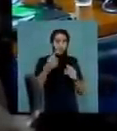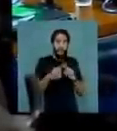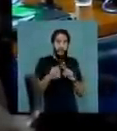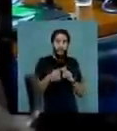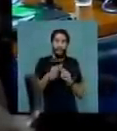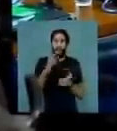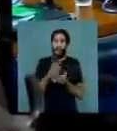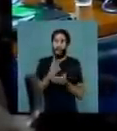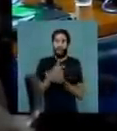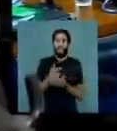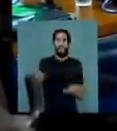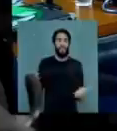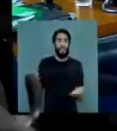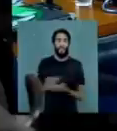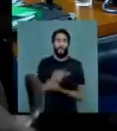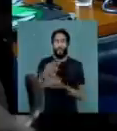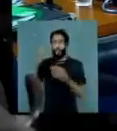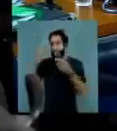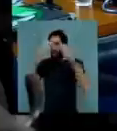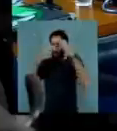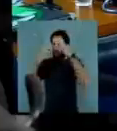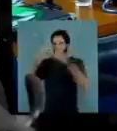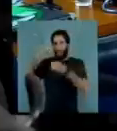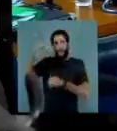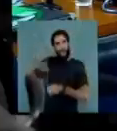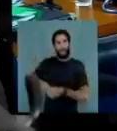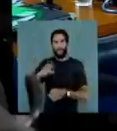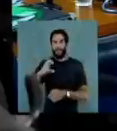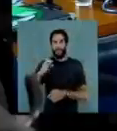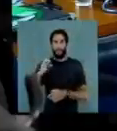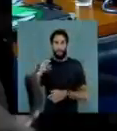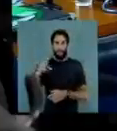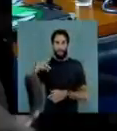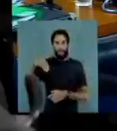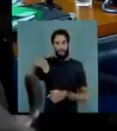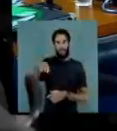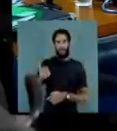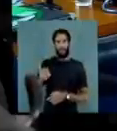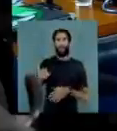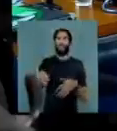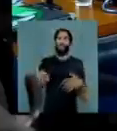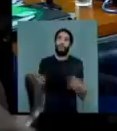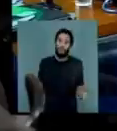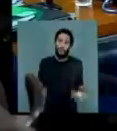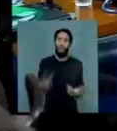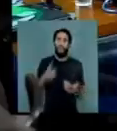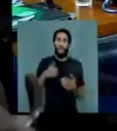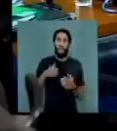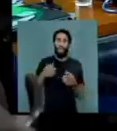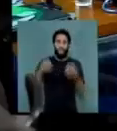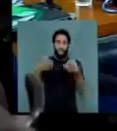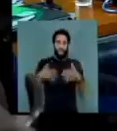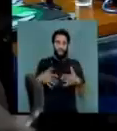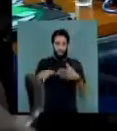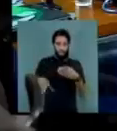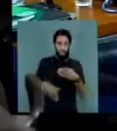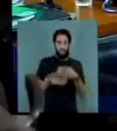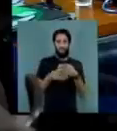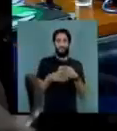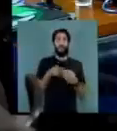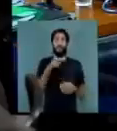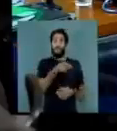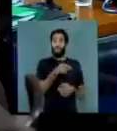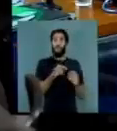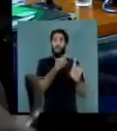mesmos fatos que serão objetos da investigação da comissão eu faço aqui um adendo dizendo que no caso do senador Marcos